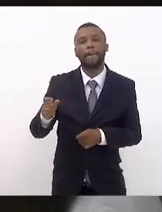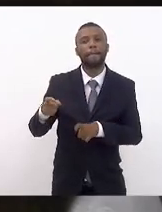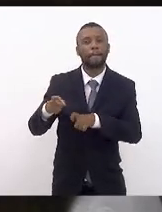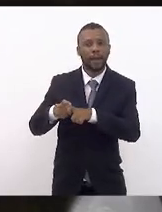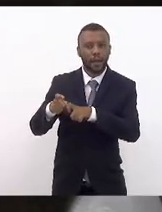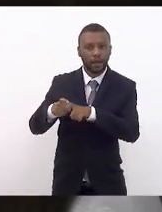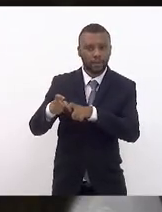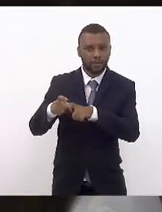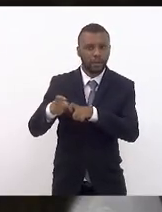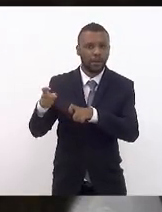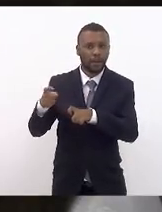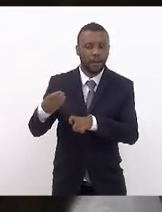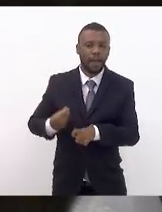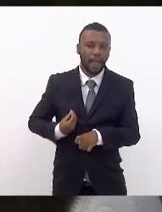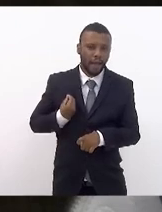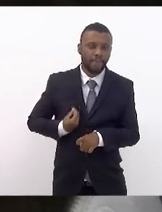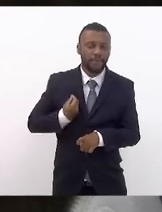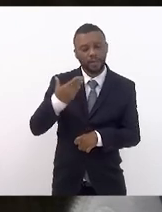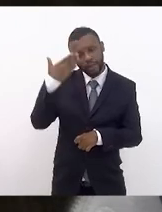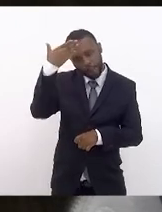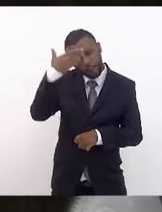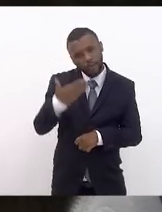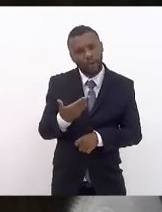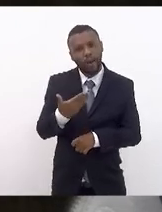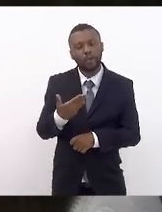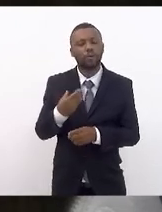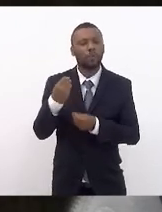a vida tem mostrado o quanto meu sogro